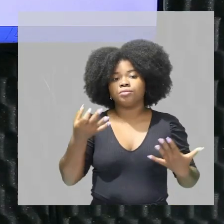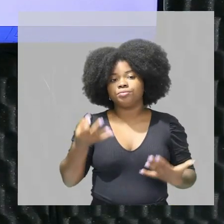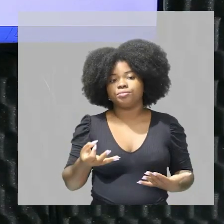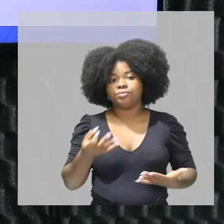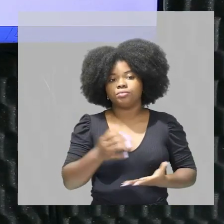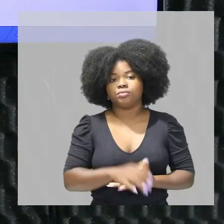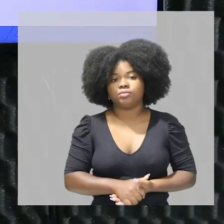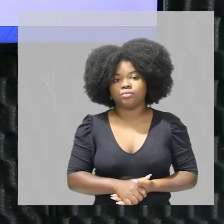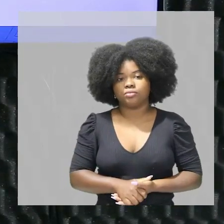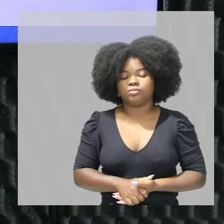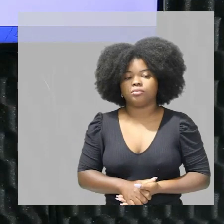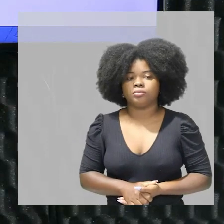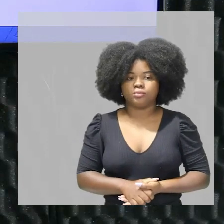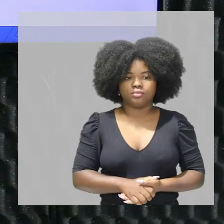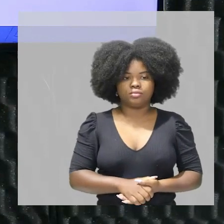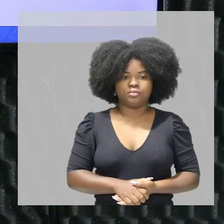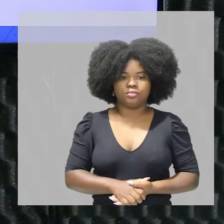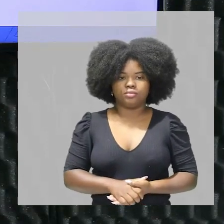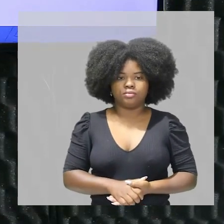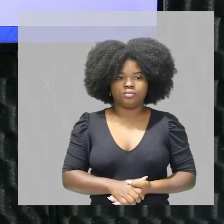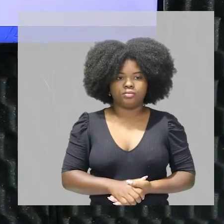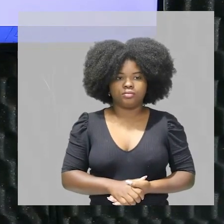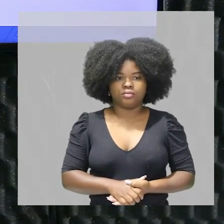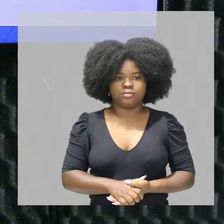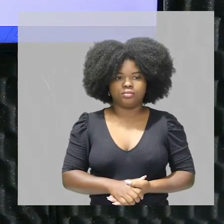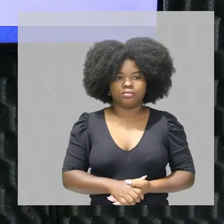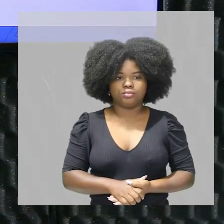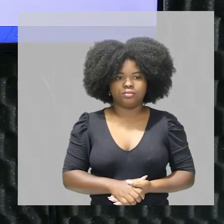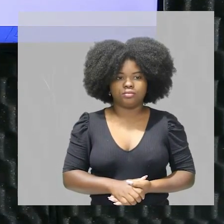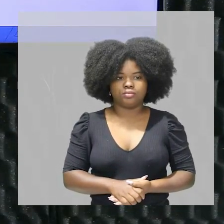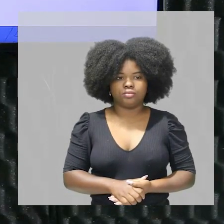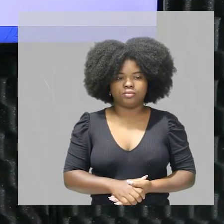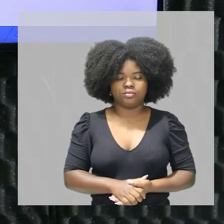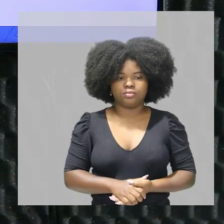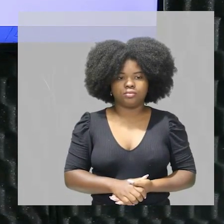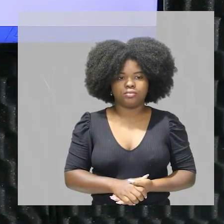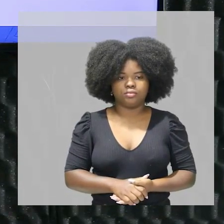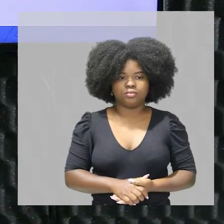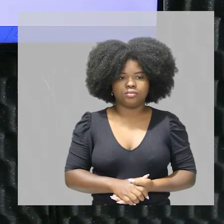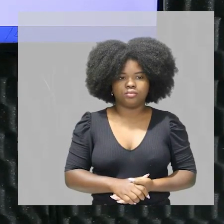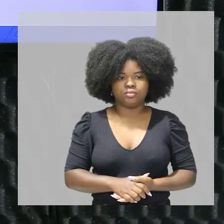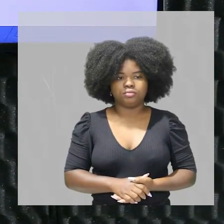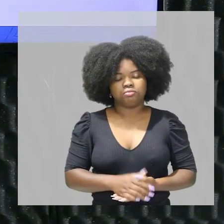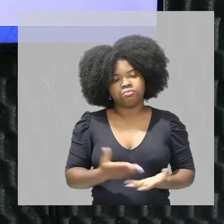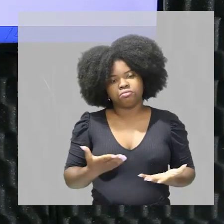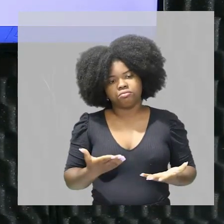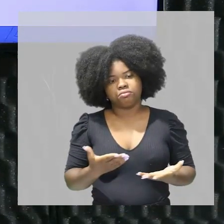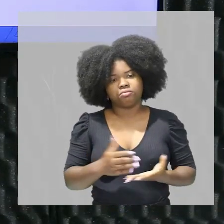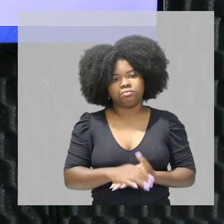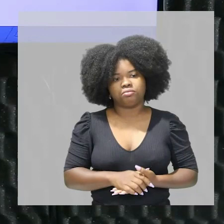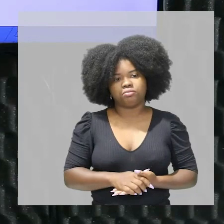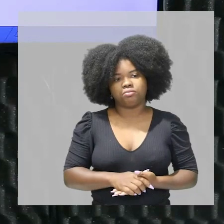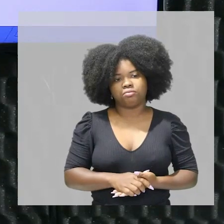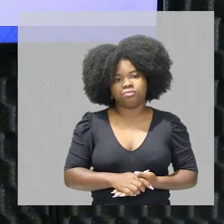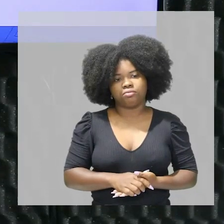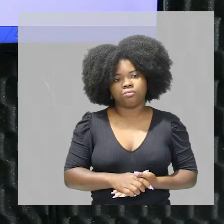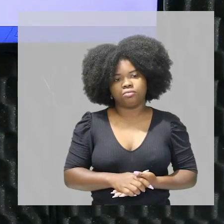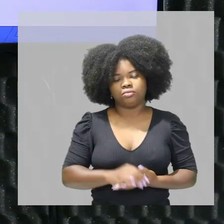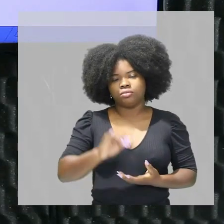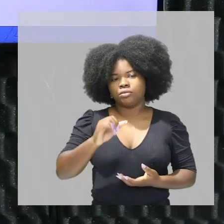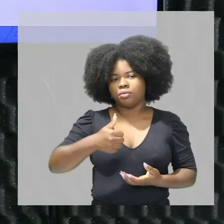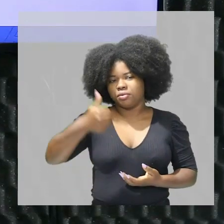afirmar que vamos lá apenas uma indução a medicina e no último eu gasto Não não é uma eleição